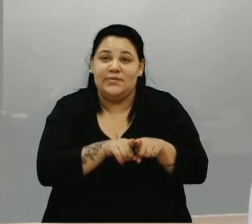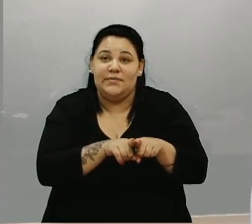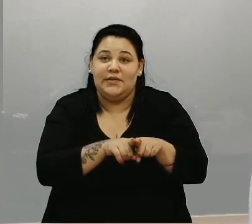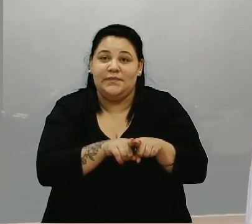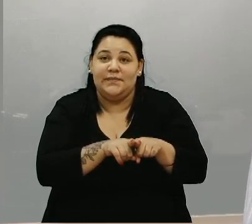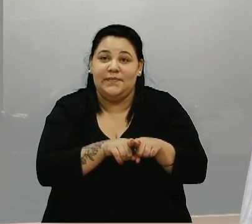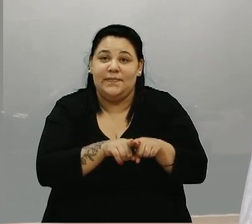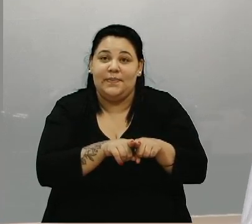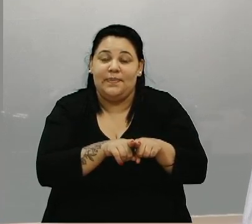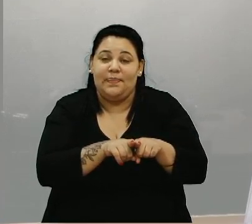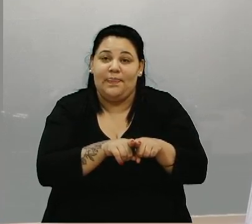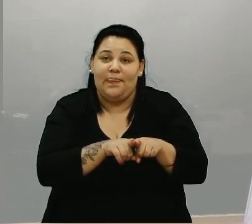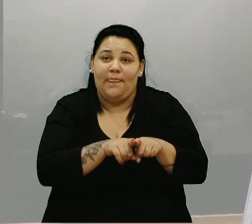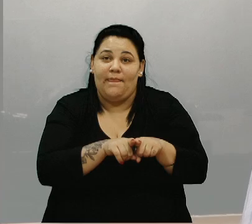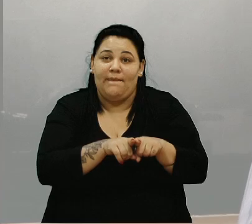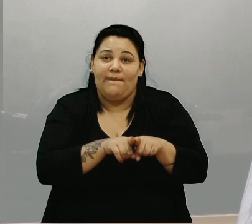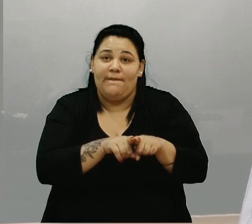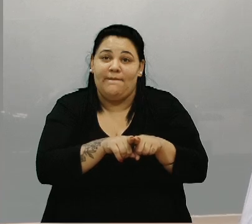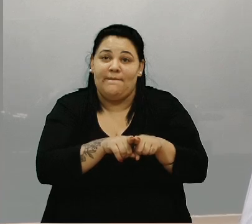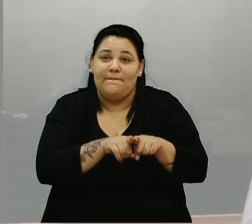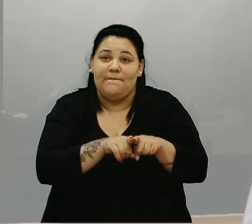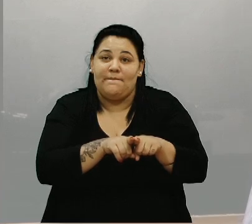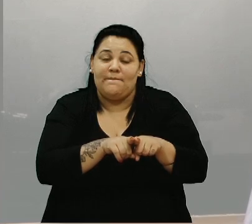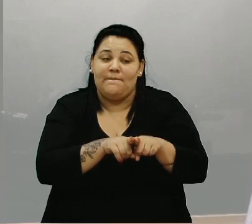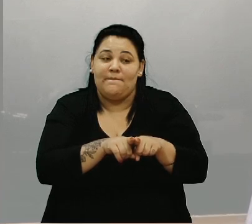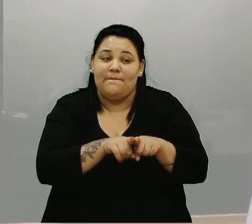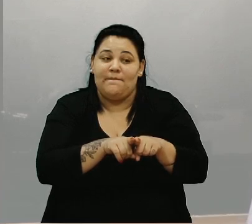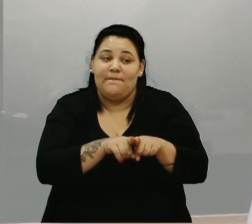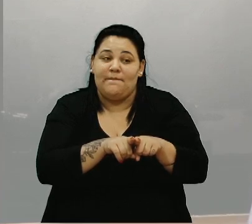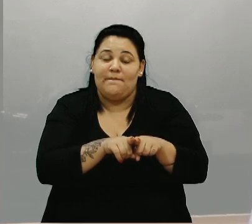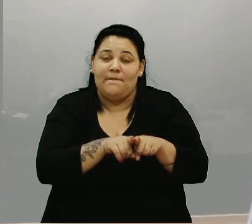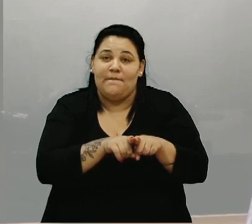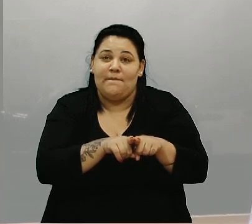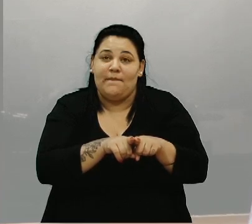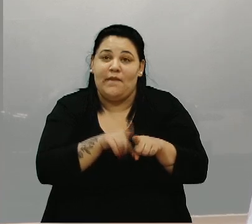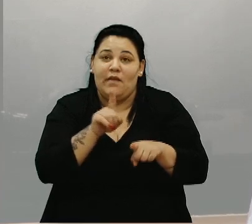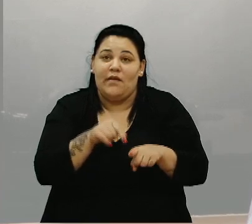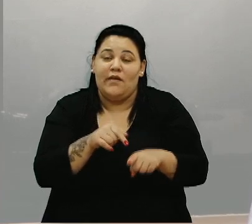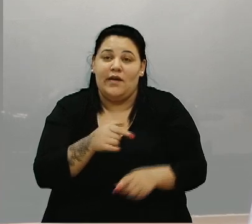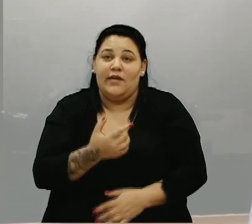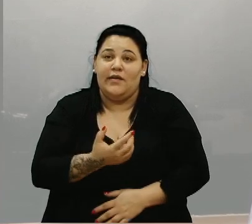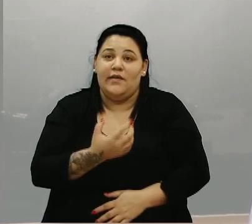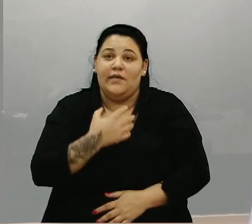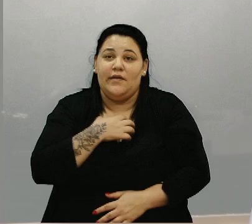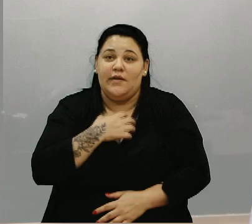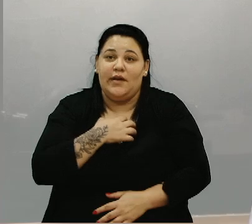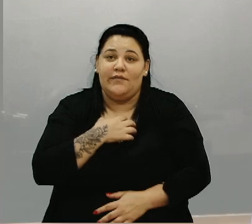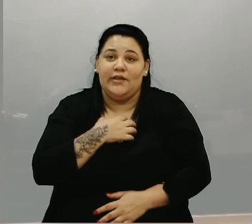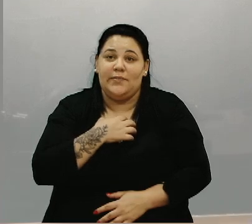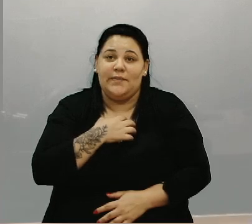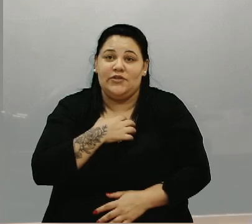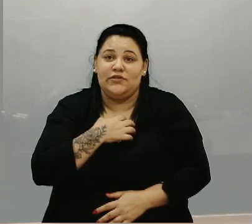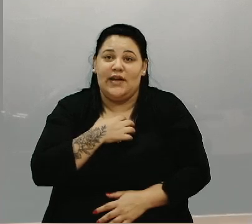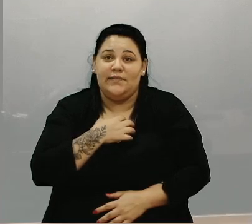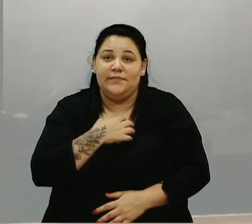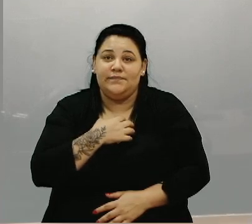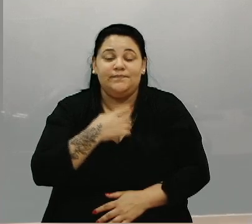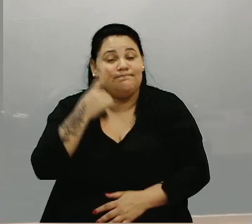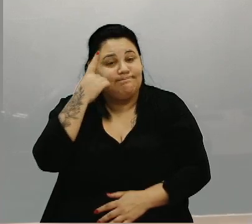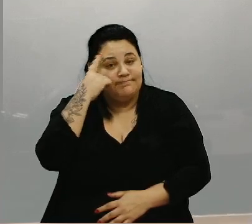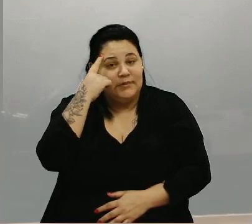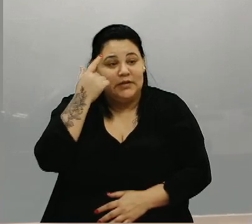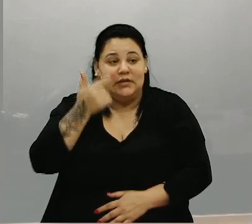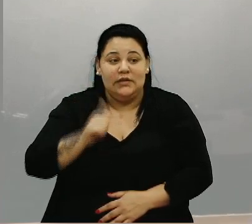daquela situação. Então, é uma questão para a gente pensar, e já que o senhor